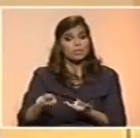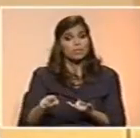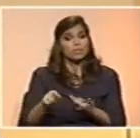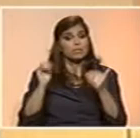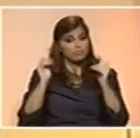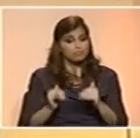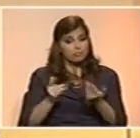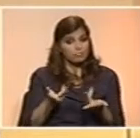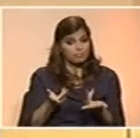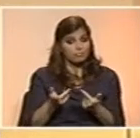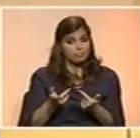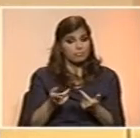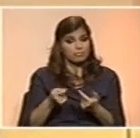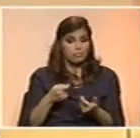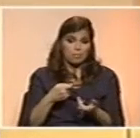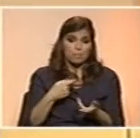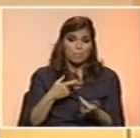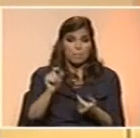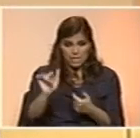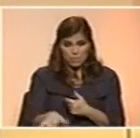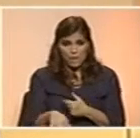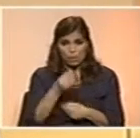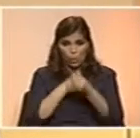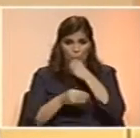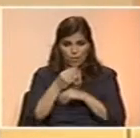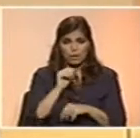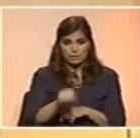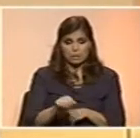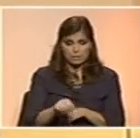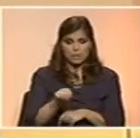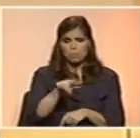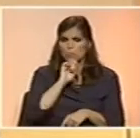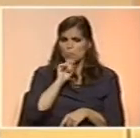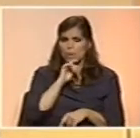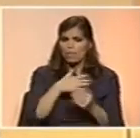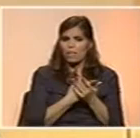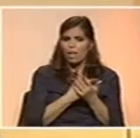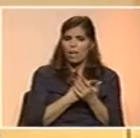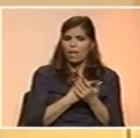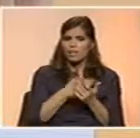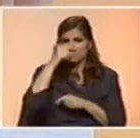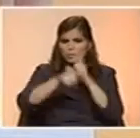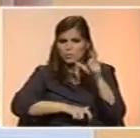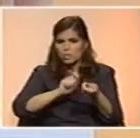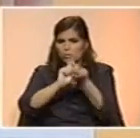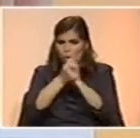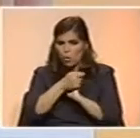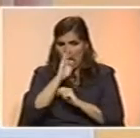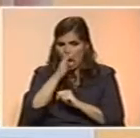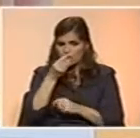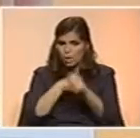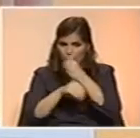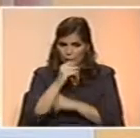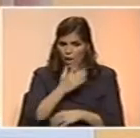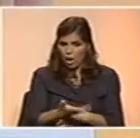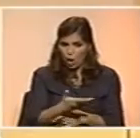menor. Uhum. Portanto, é uma alimentação mais barata. É preciso, isso pode sim. ser uma das razões que leva as pessoas a mudarem o seu regime alimentar também, nesta altura?